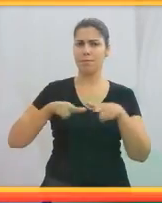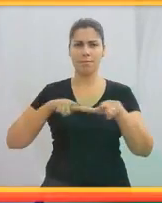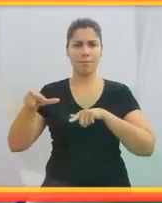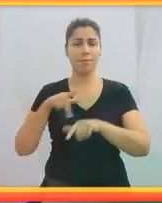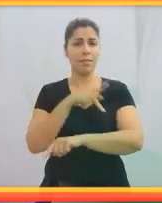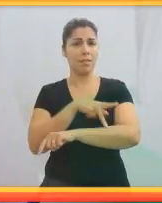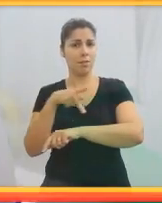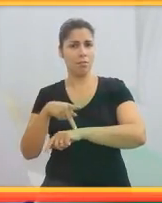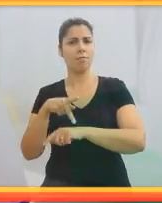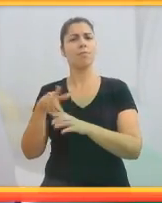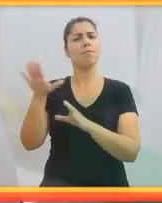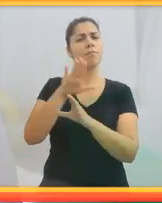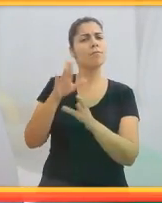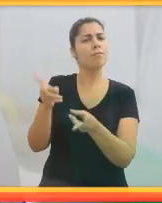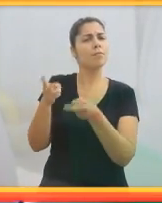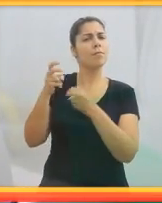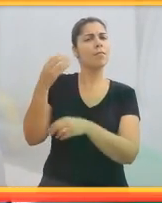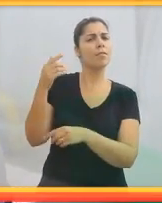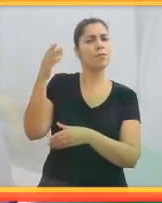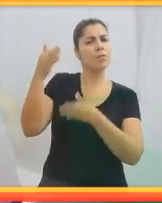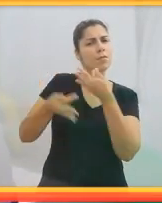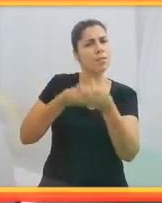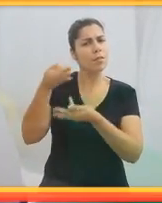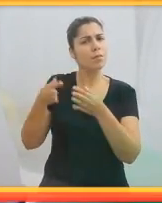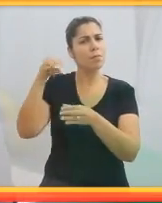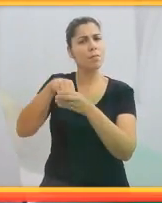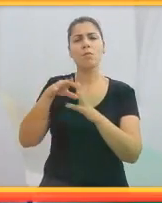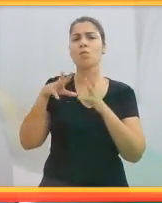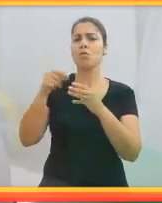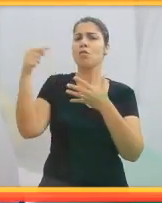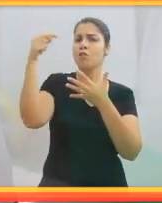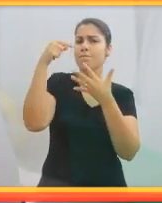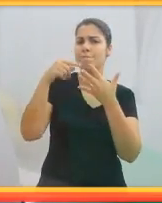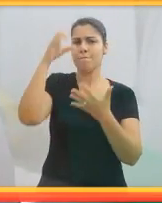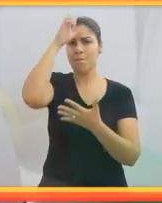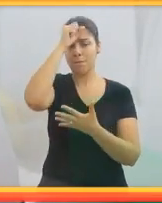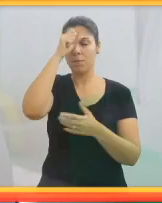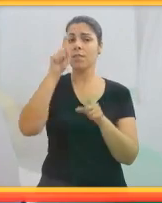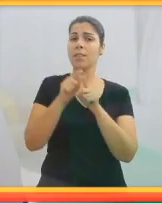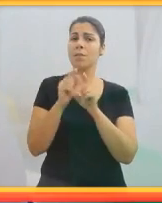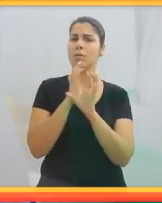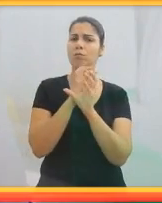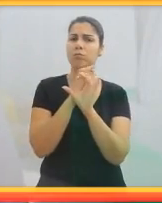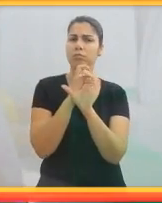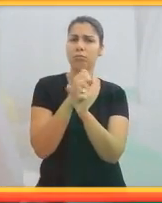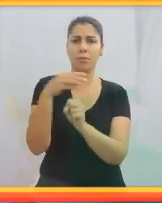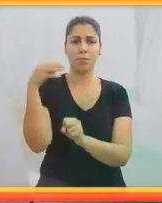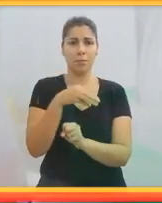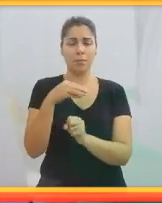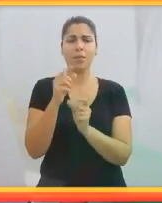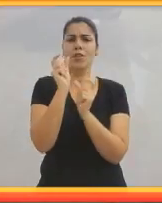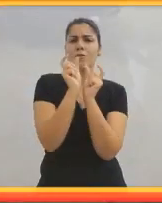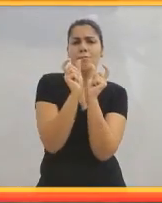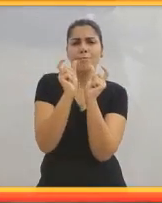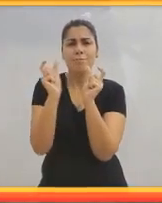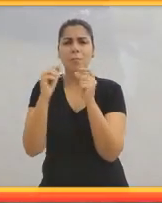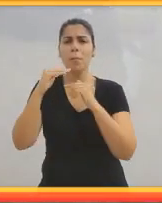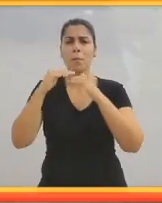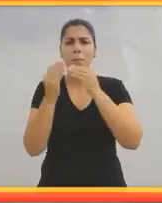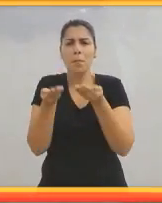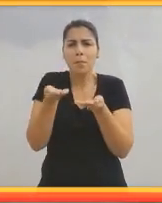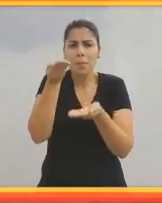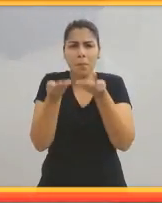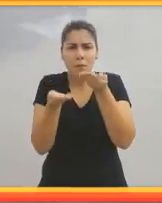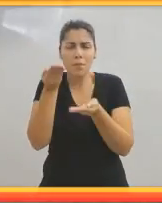sequenciação, que é muito importante para eles, trabalha com a psicopedagogia em forma de terapia todas as questões de